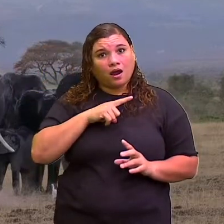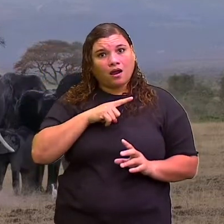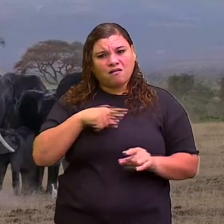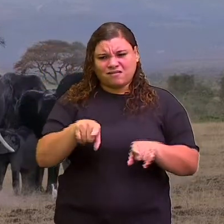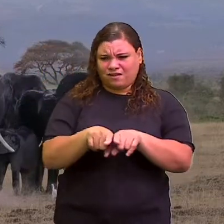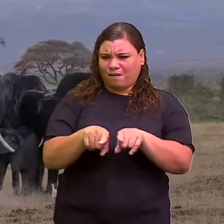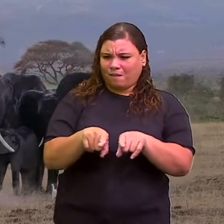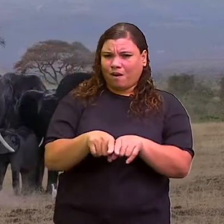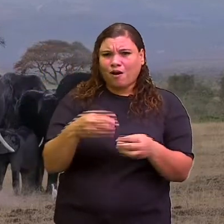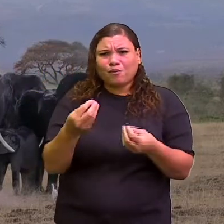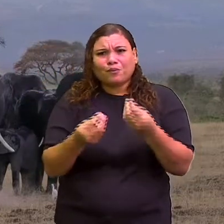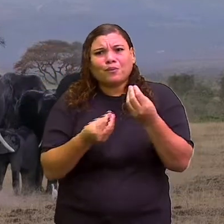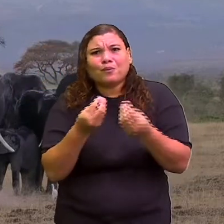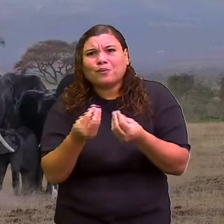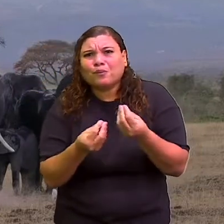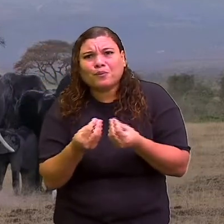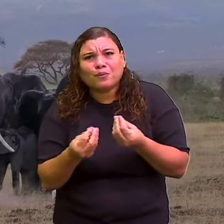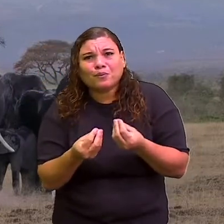pode?